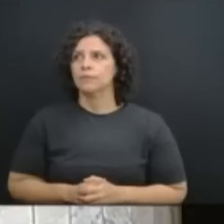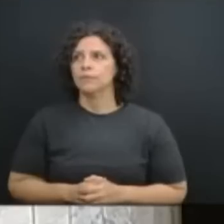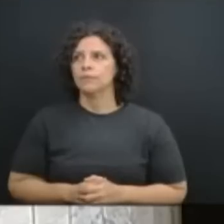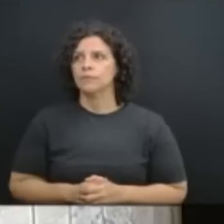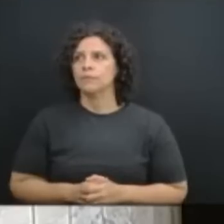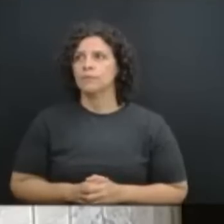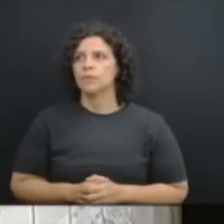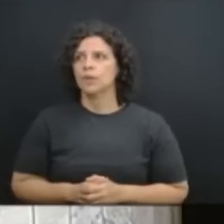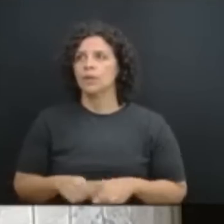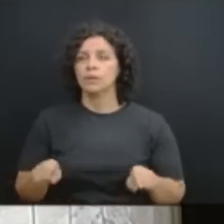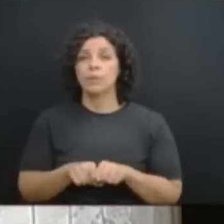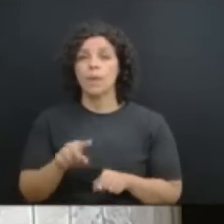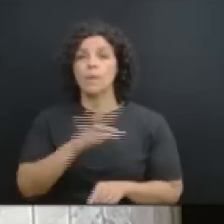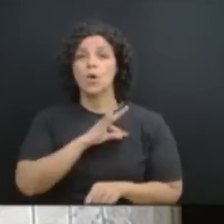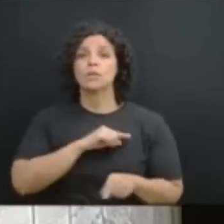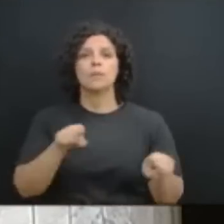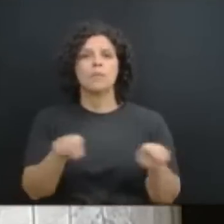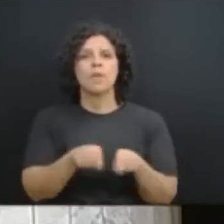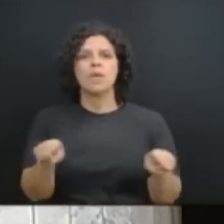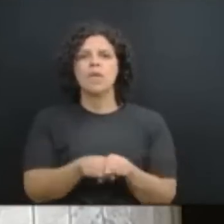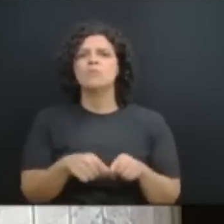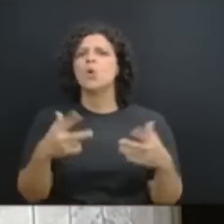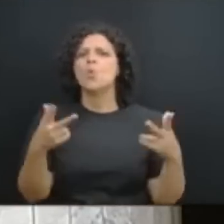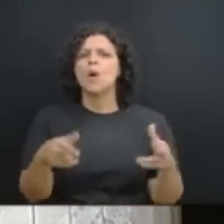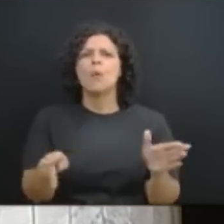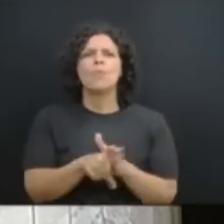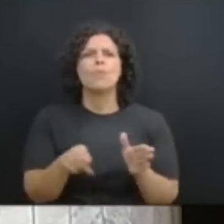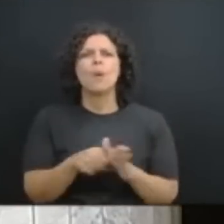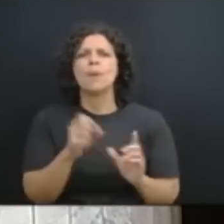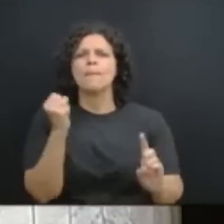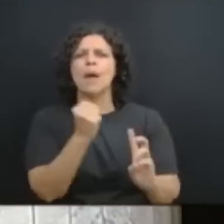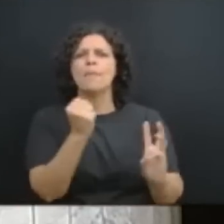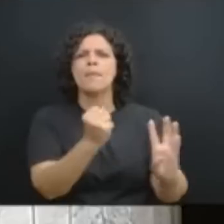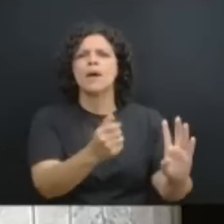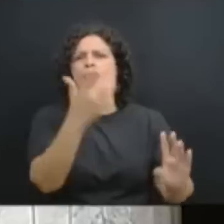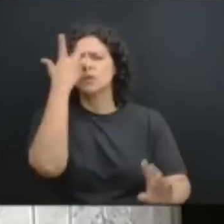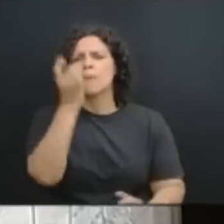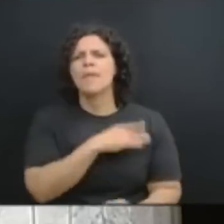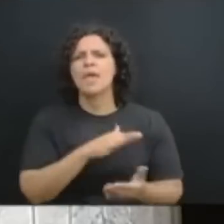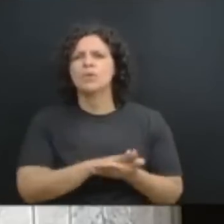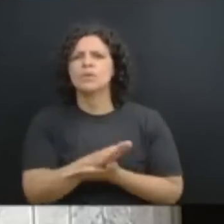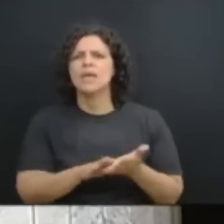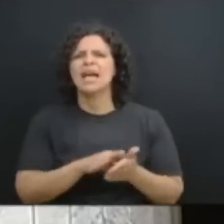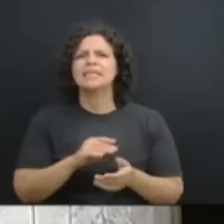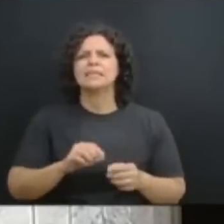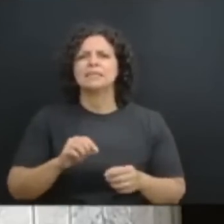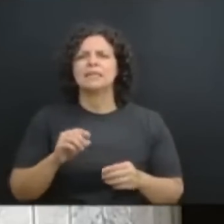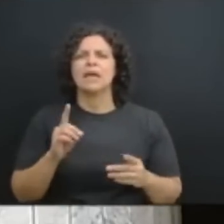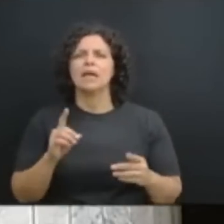esses mesmos policiais, covardes, assassinos, serviçais do mal,